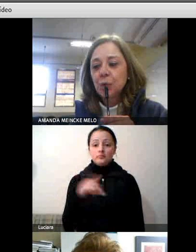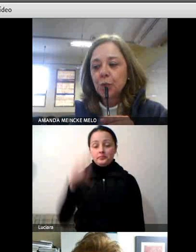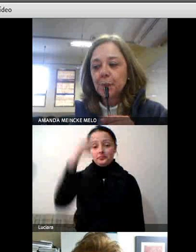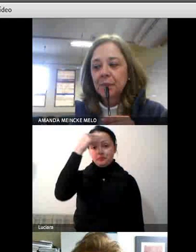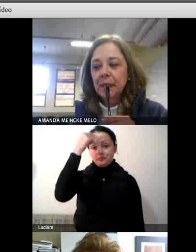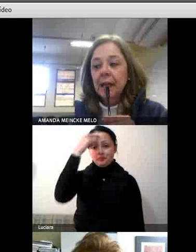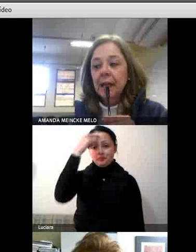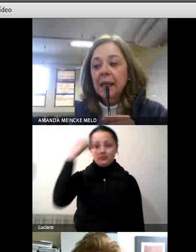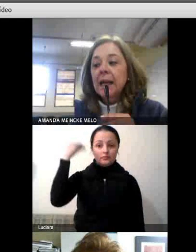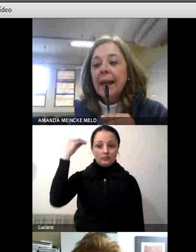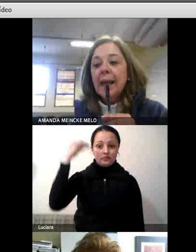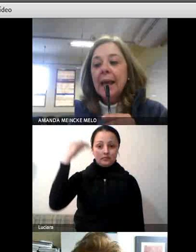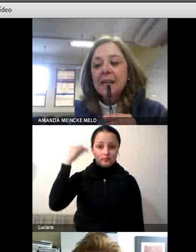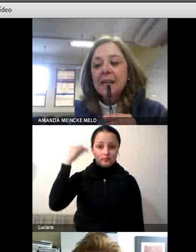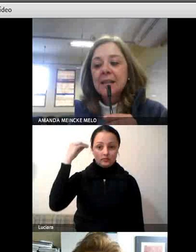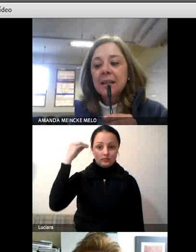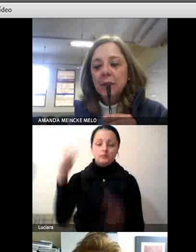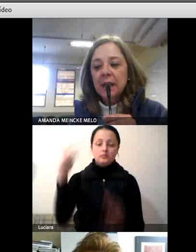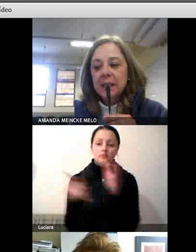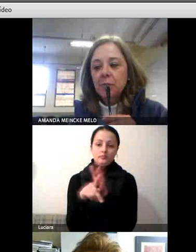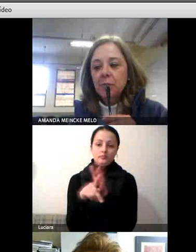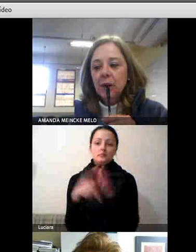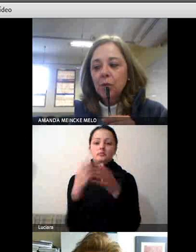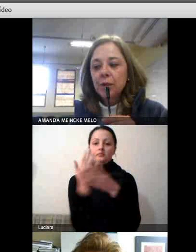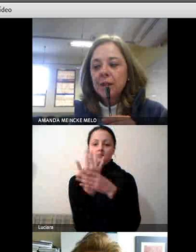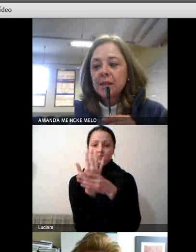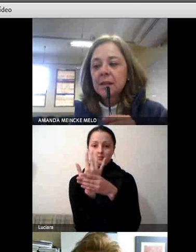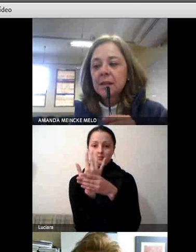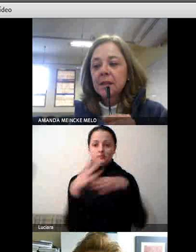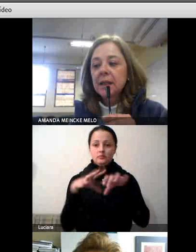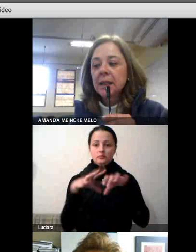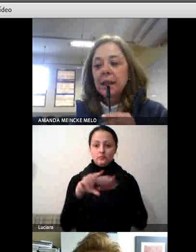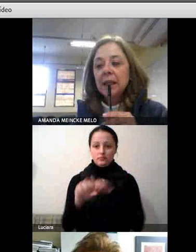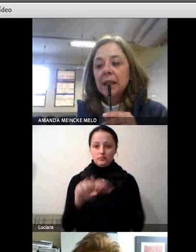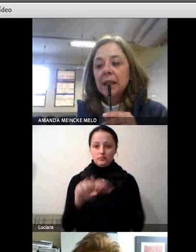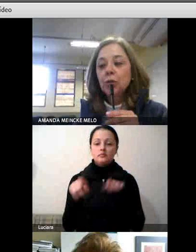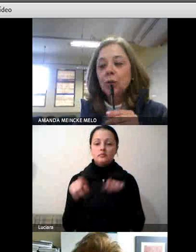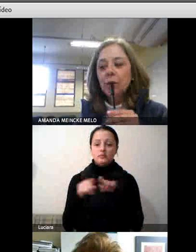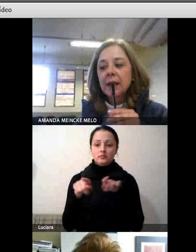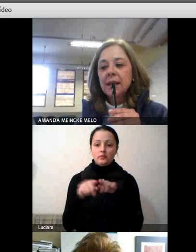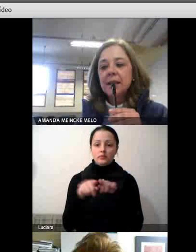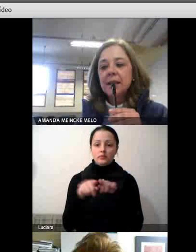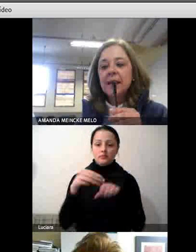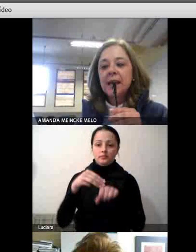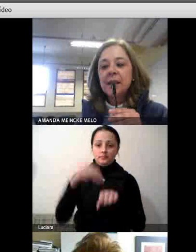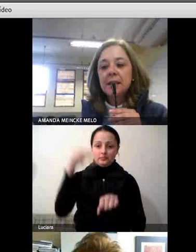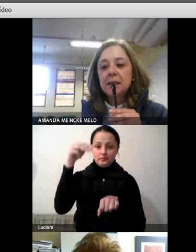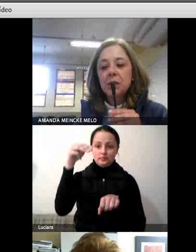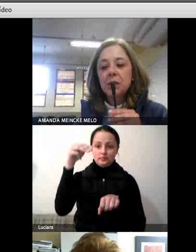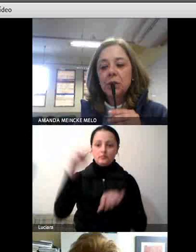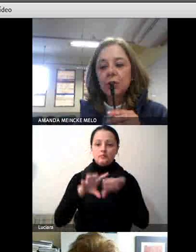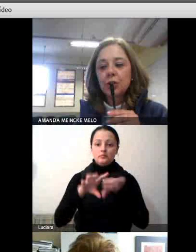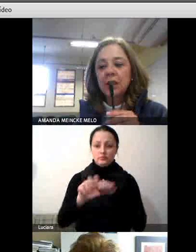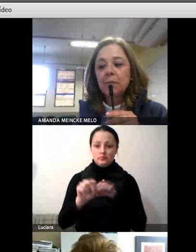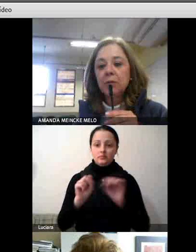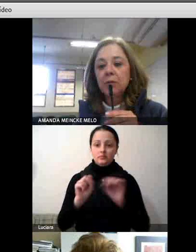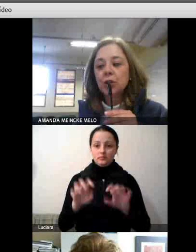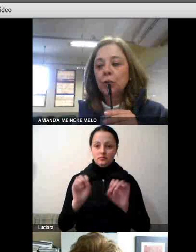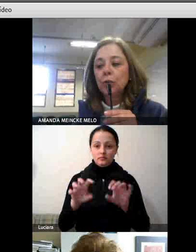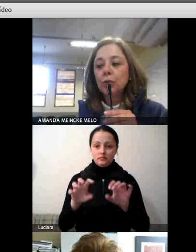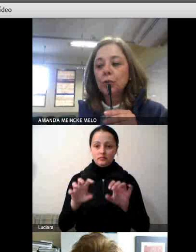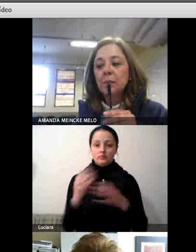Sul. É mestre em Educação pela URGS e doutora em Ciências e Psicologia